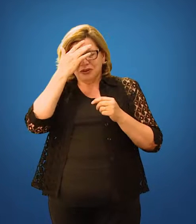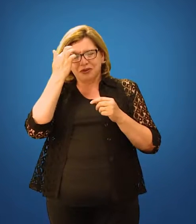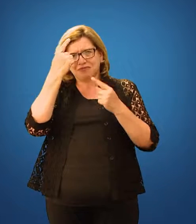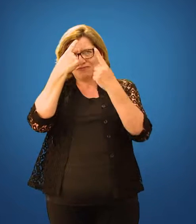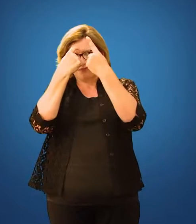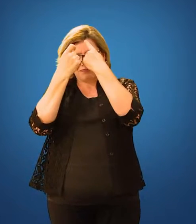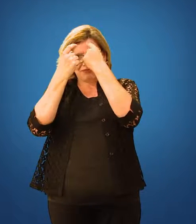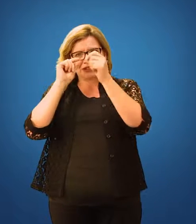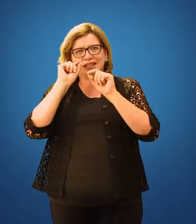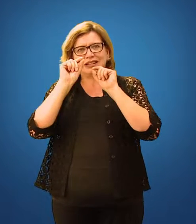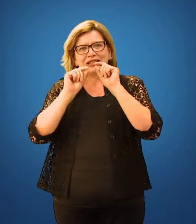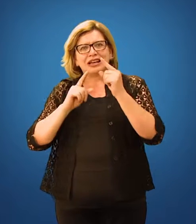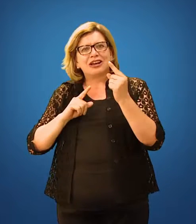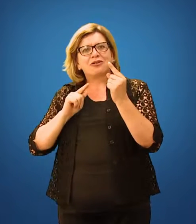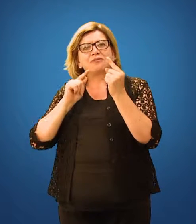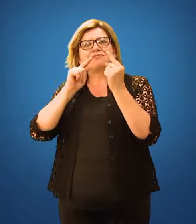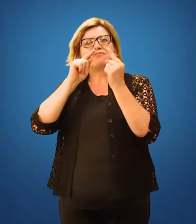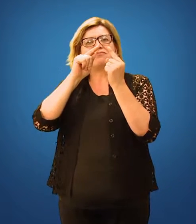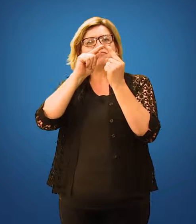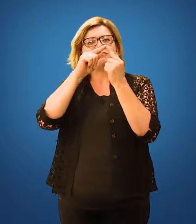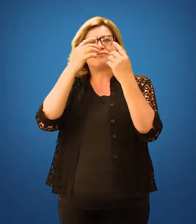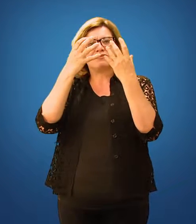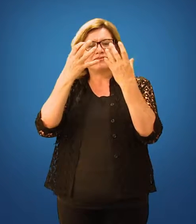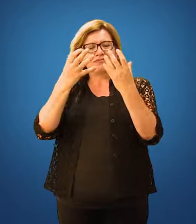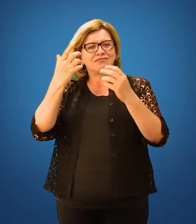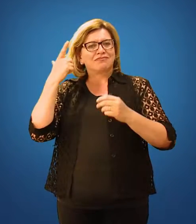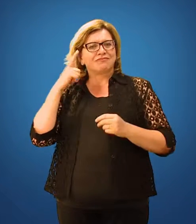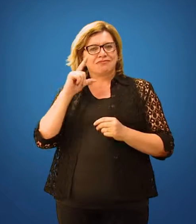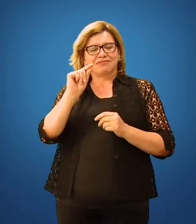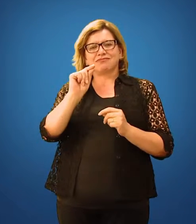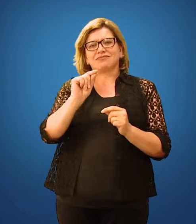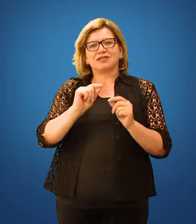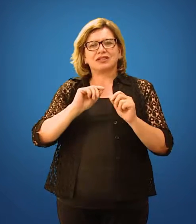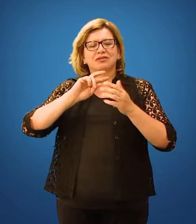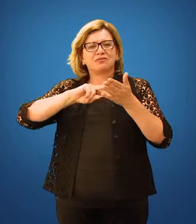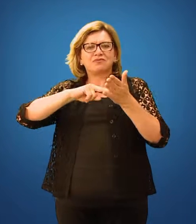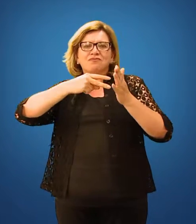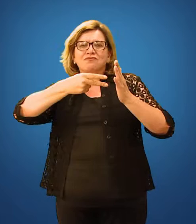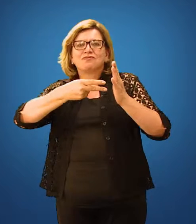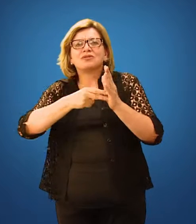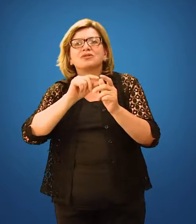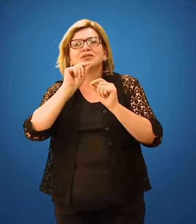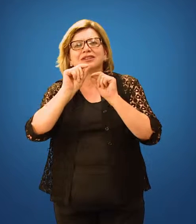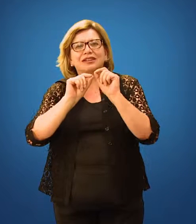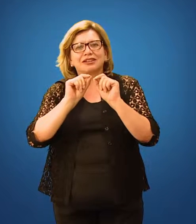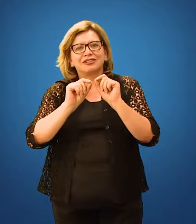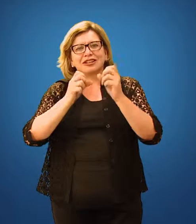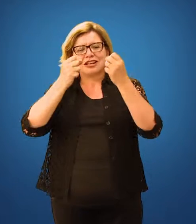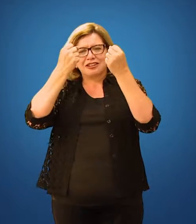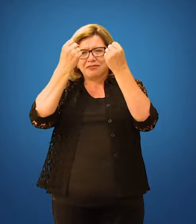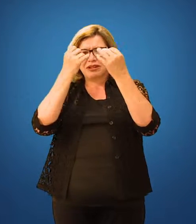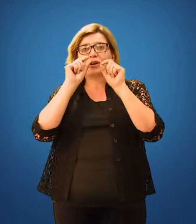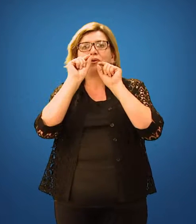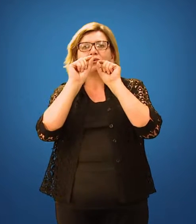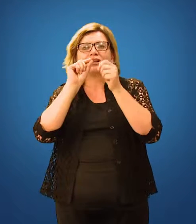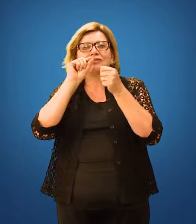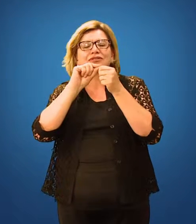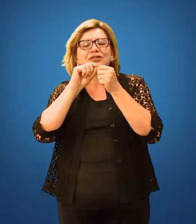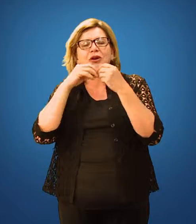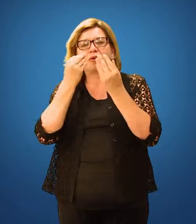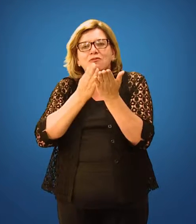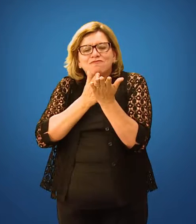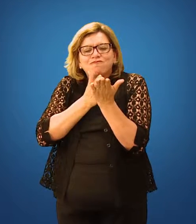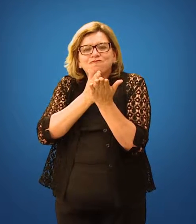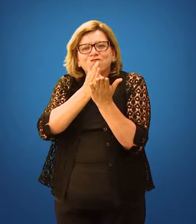idealizadas, que visam atingir uma nova posição futura. Em outras palavras, estratégia define o que fazer, define a